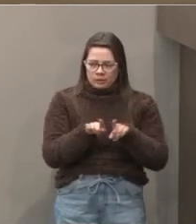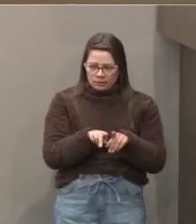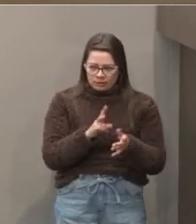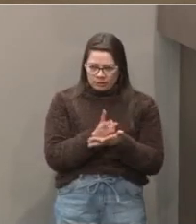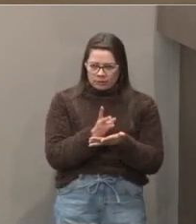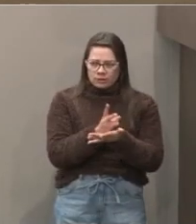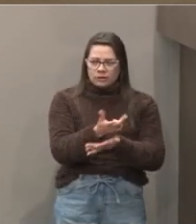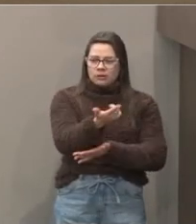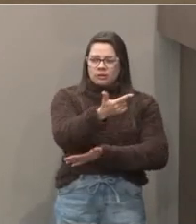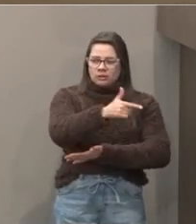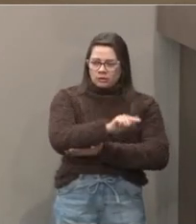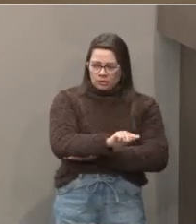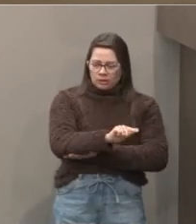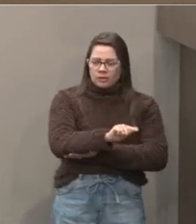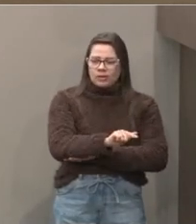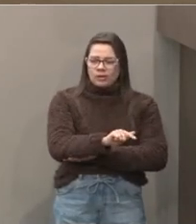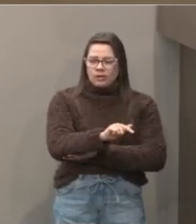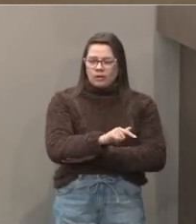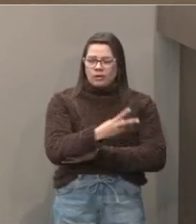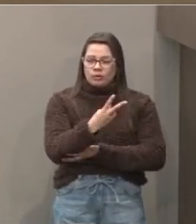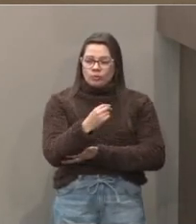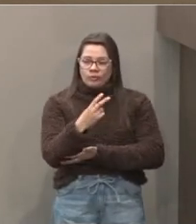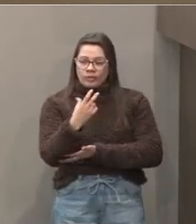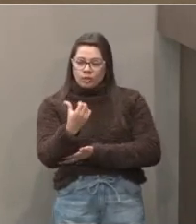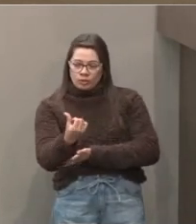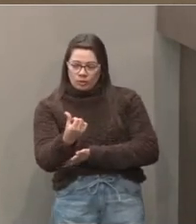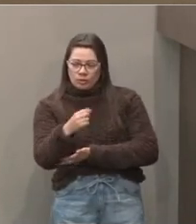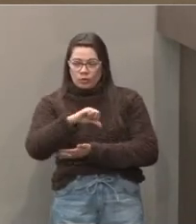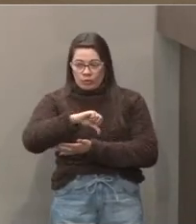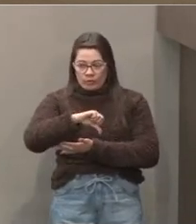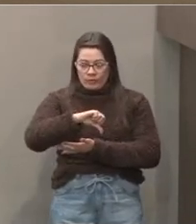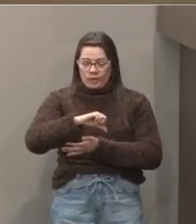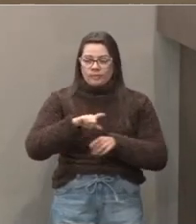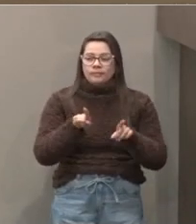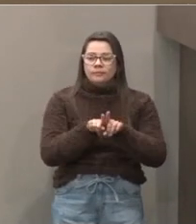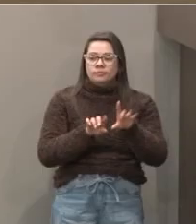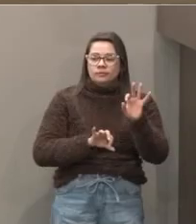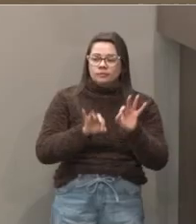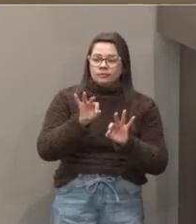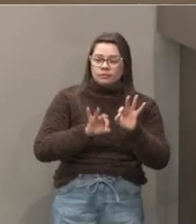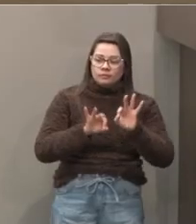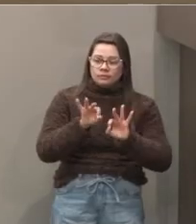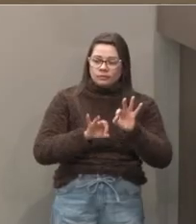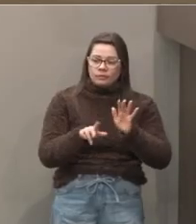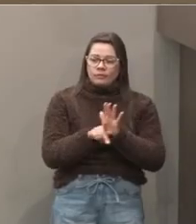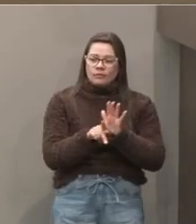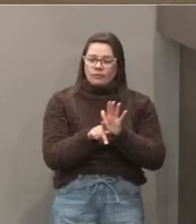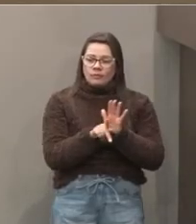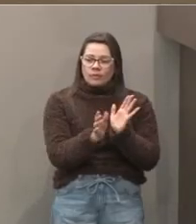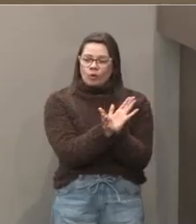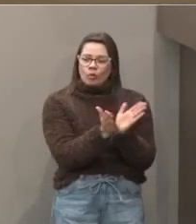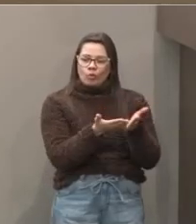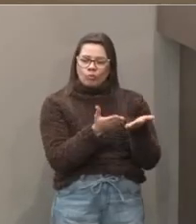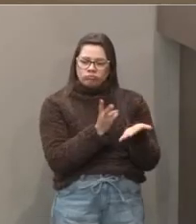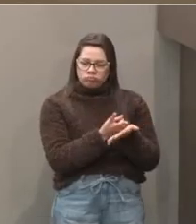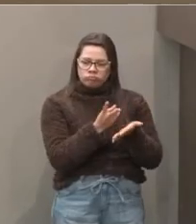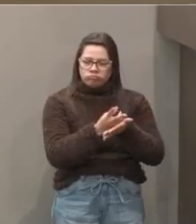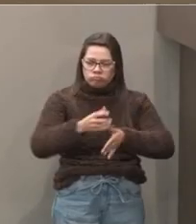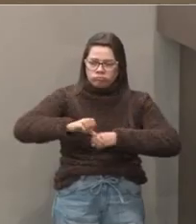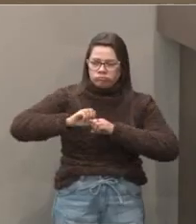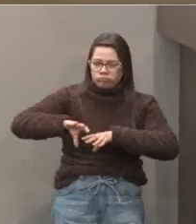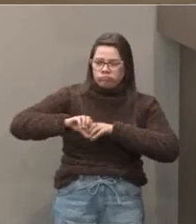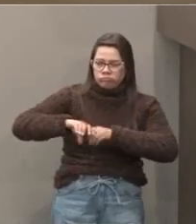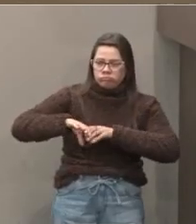presidirá novamente essa mesma sociedade em 29, presidiu a Comissão de Ensino e Treinamento da